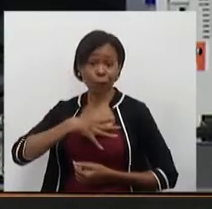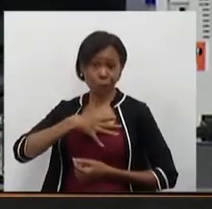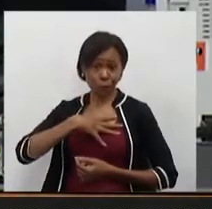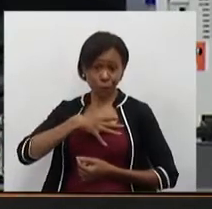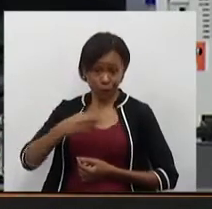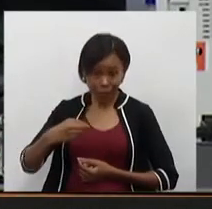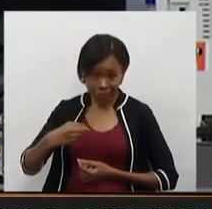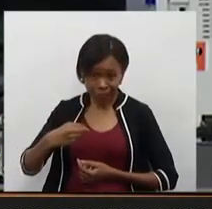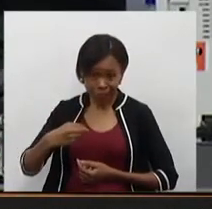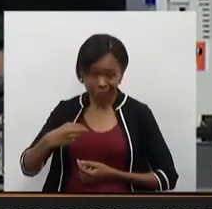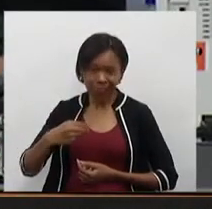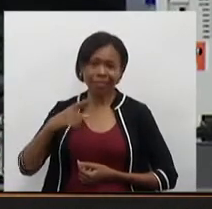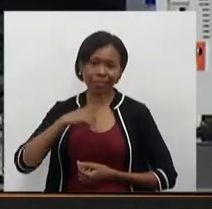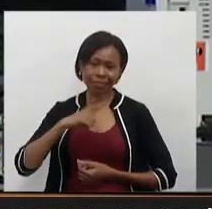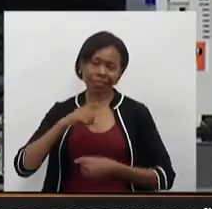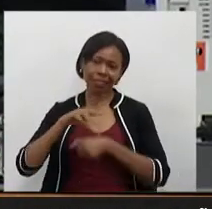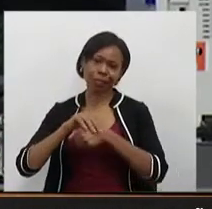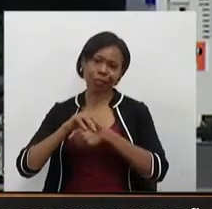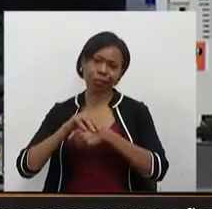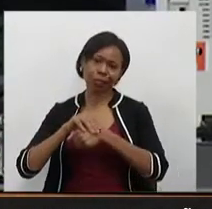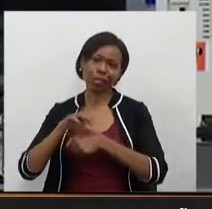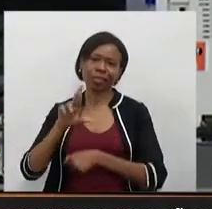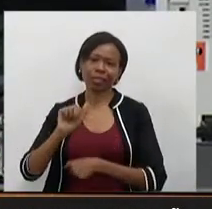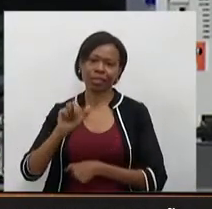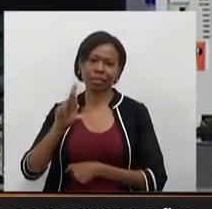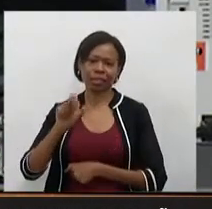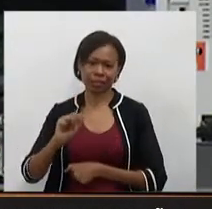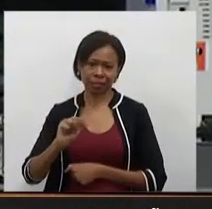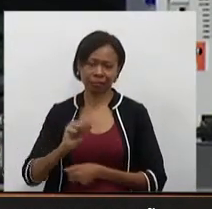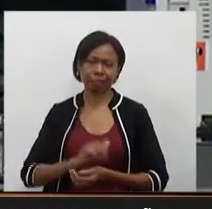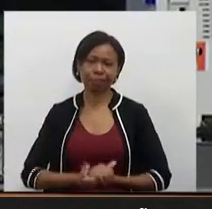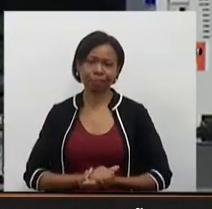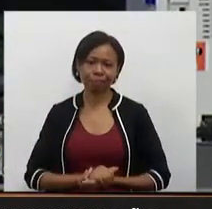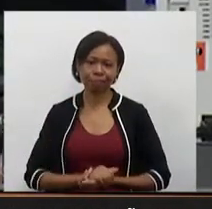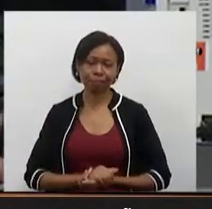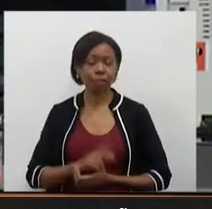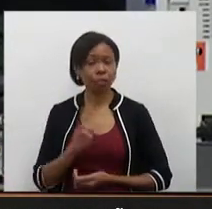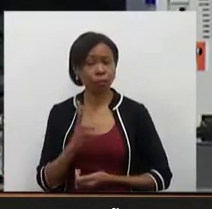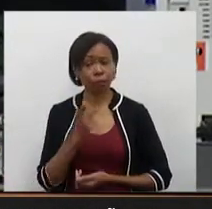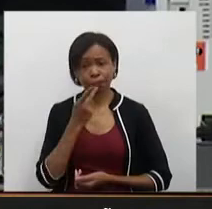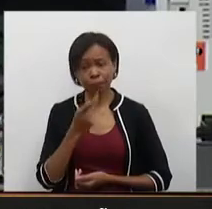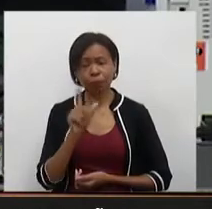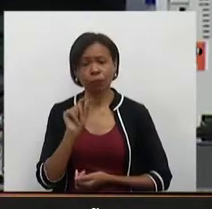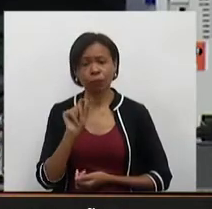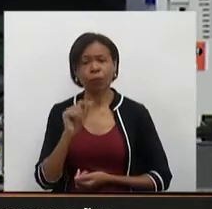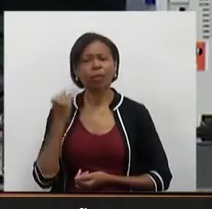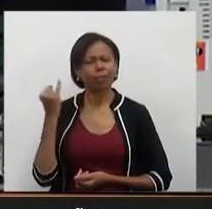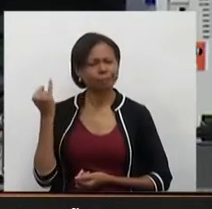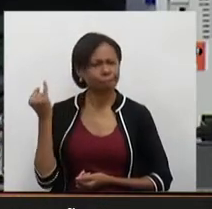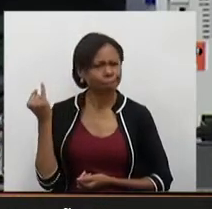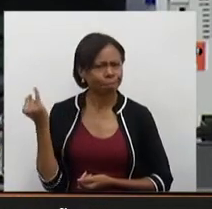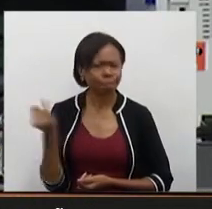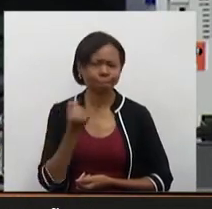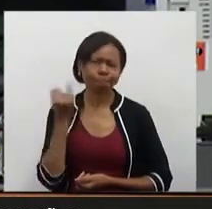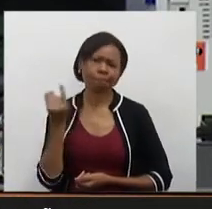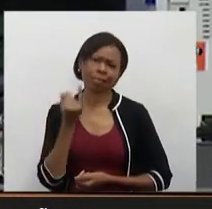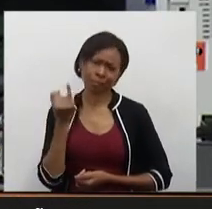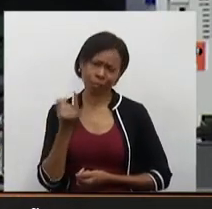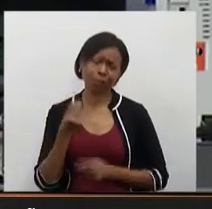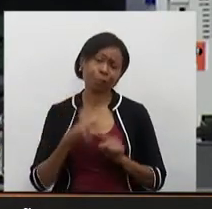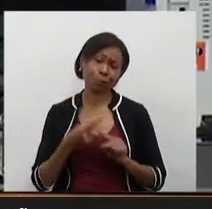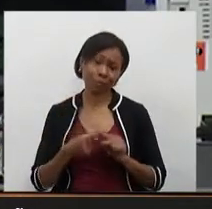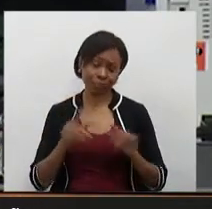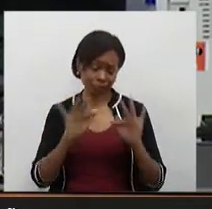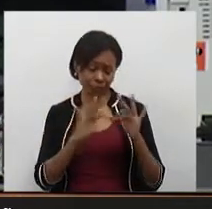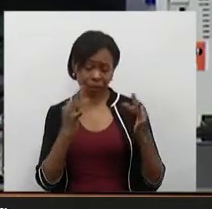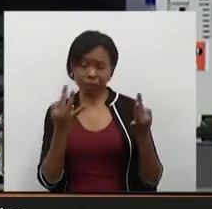rara. Então, eu sempre falo aqui que isso é importante demais, porque a família